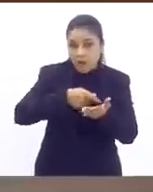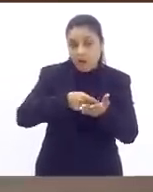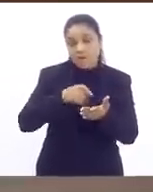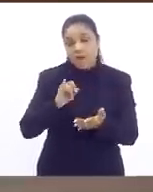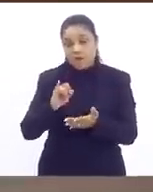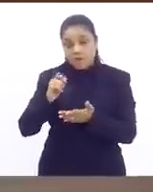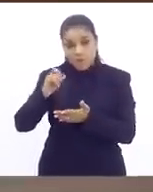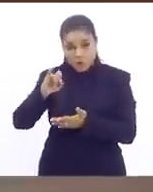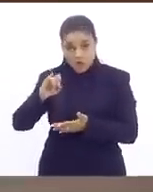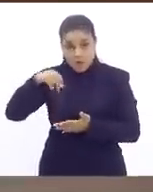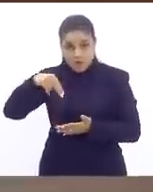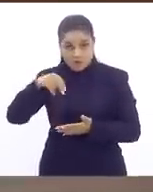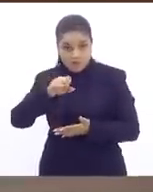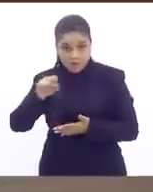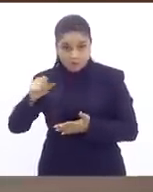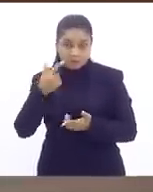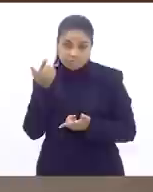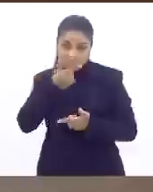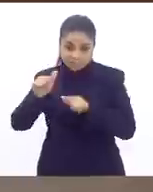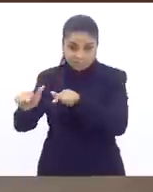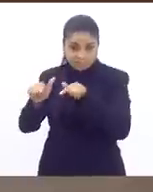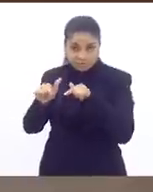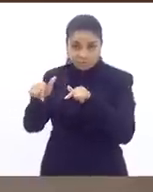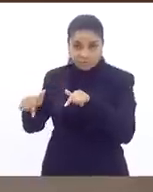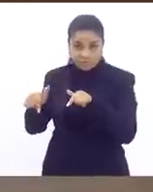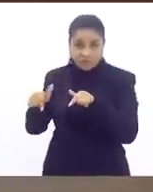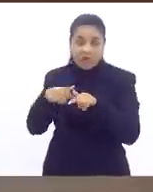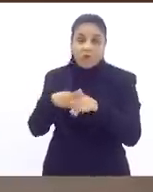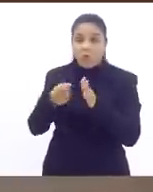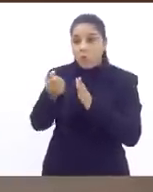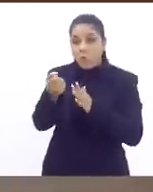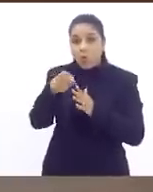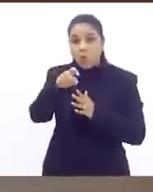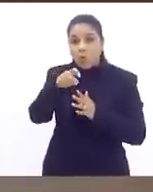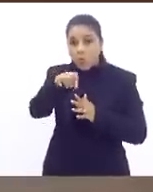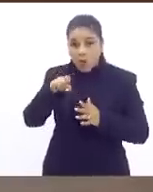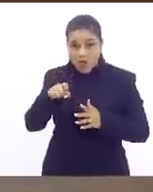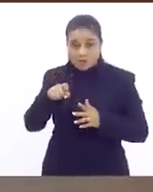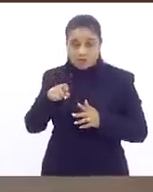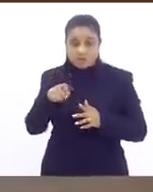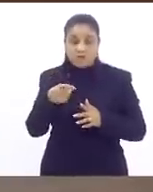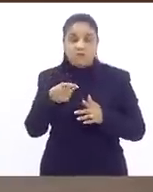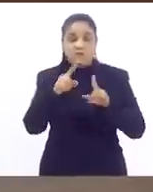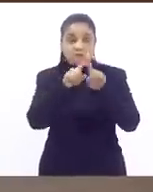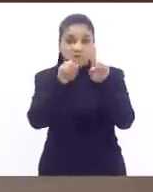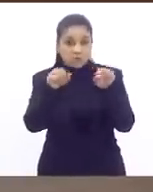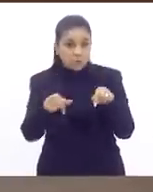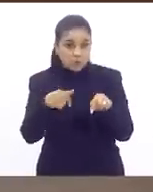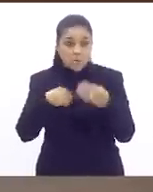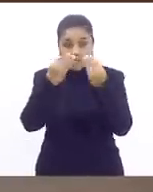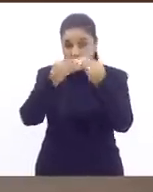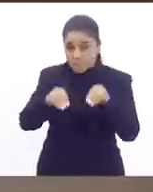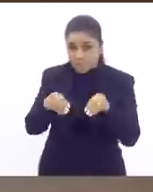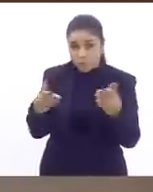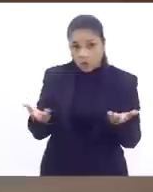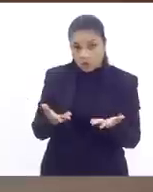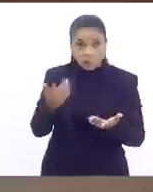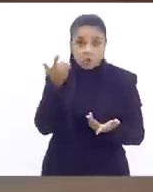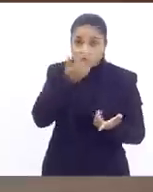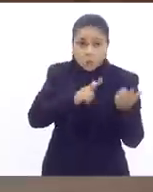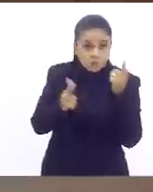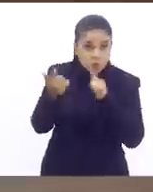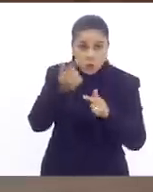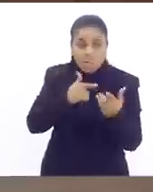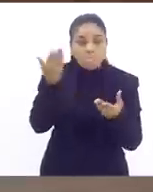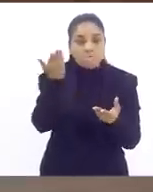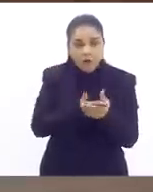então mesmo por seu ex servidor que hoje está prejudicado e não consegue isso são processos